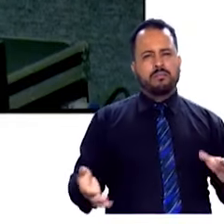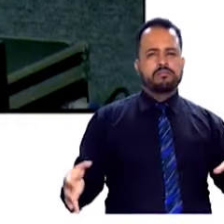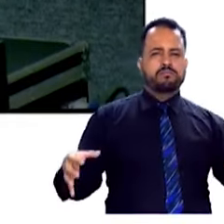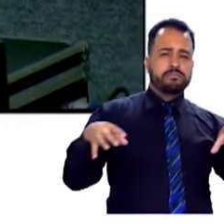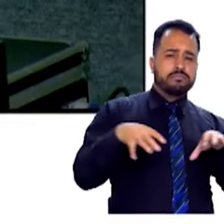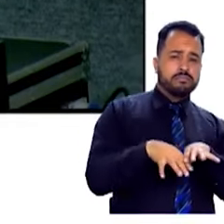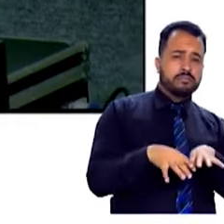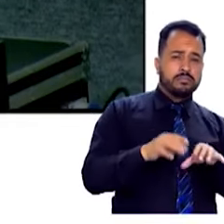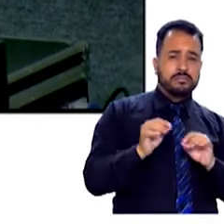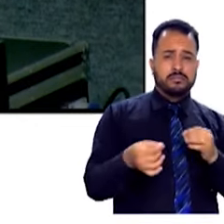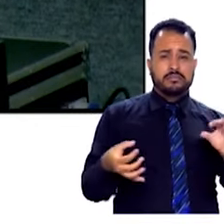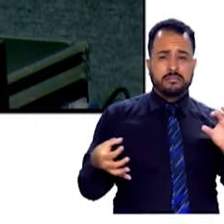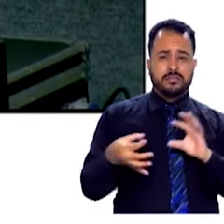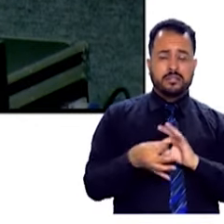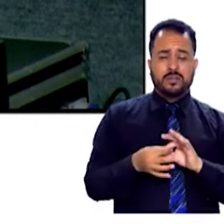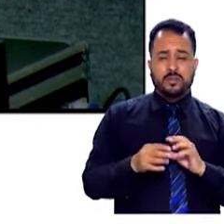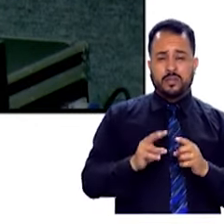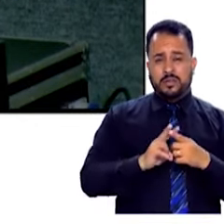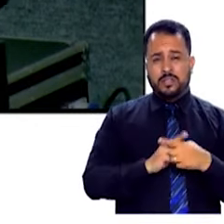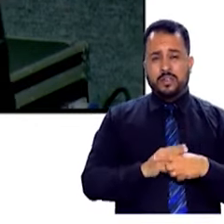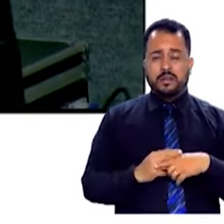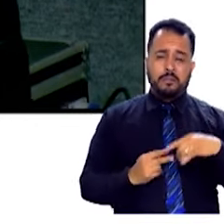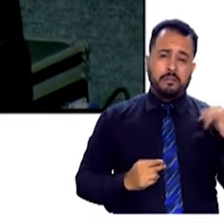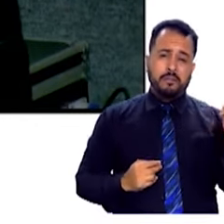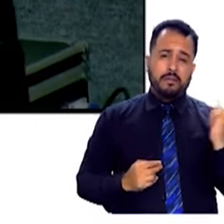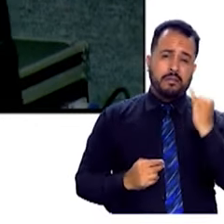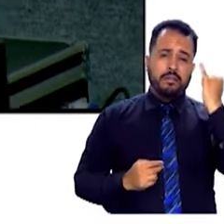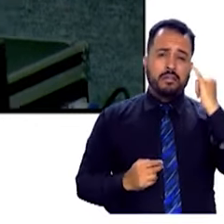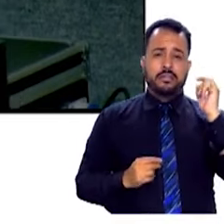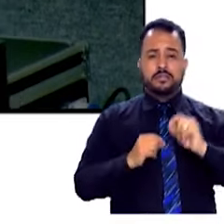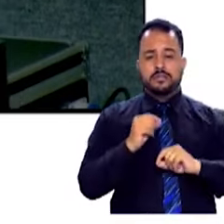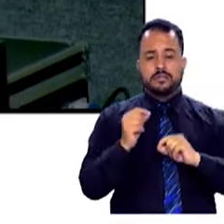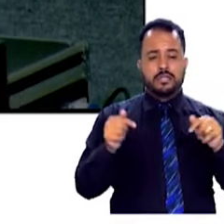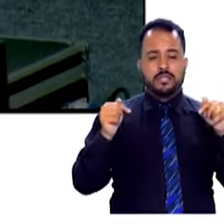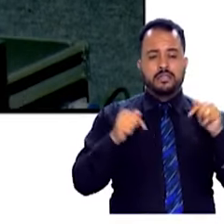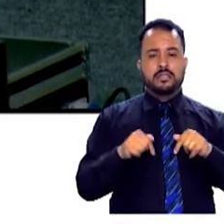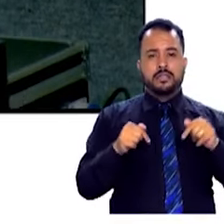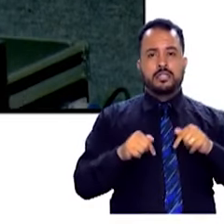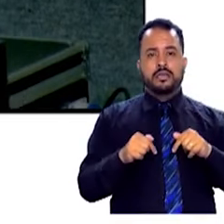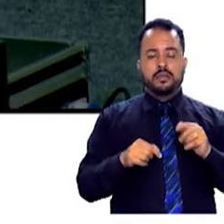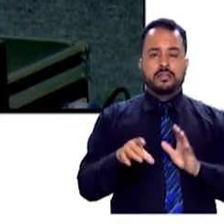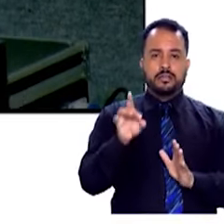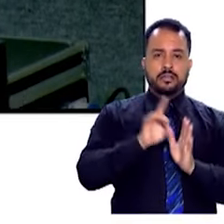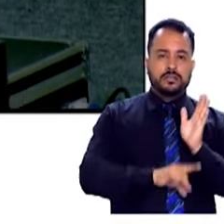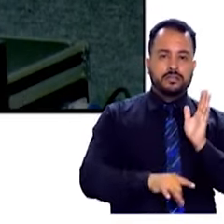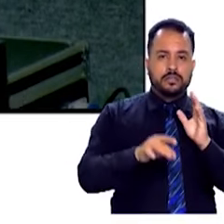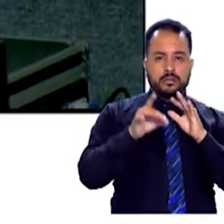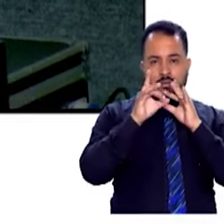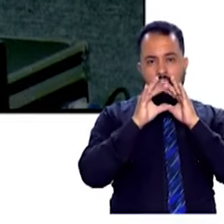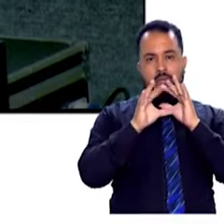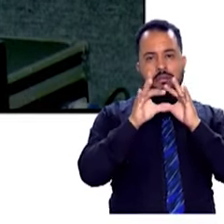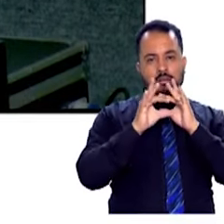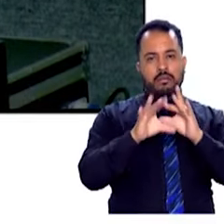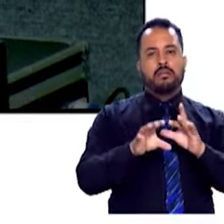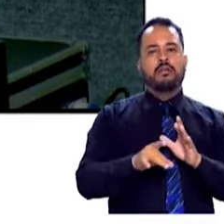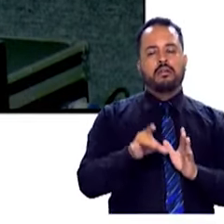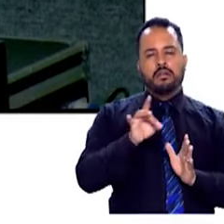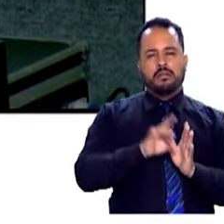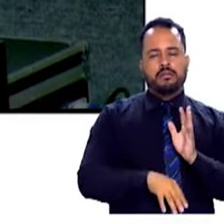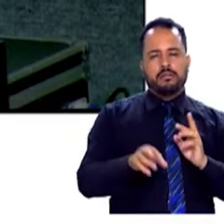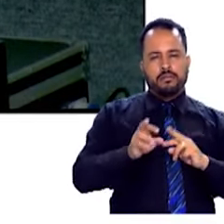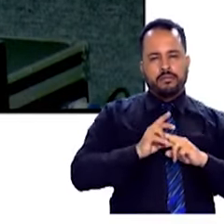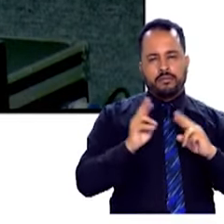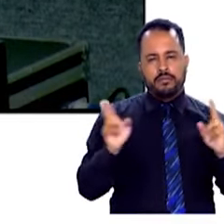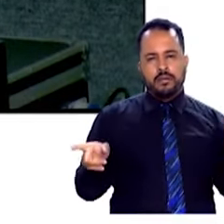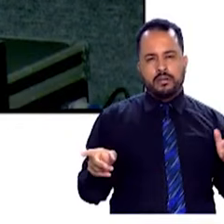de União junto os dois parlamentos mas o que é importante saber para os nossos efeitos aqui é que o direito escocês é ainda diferente do